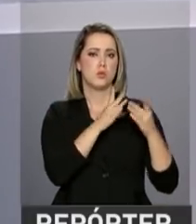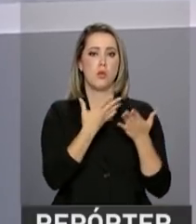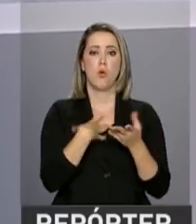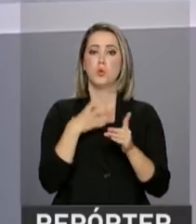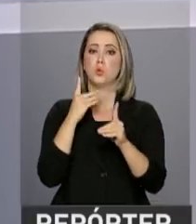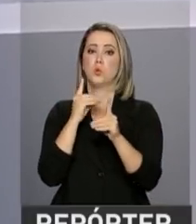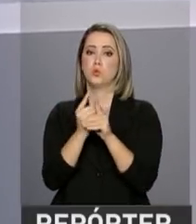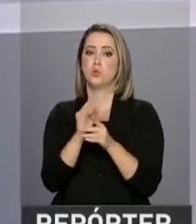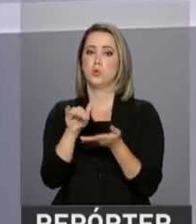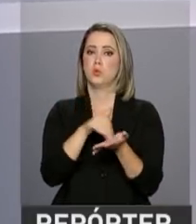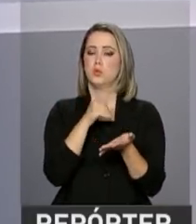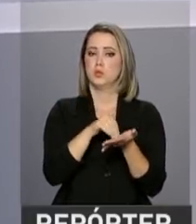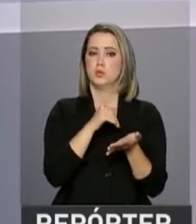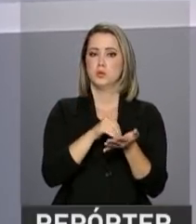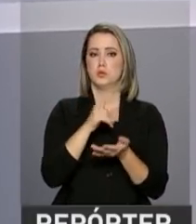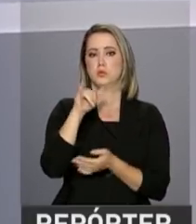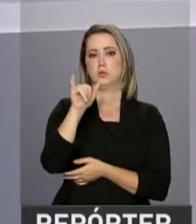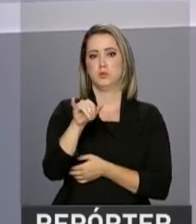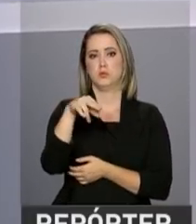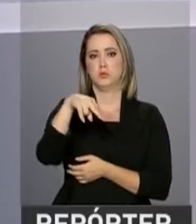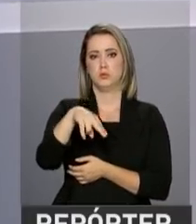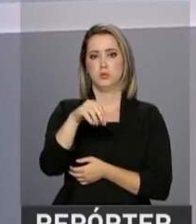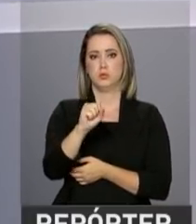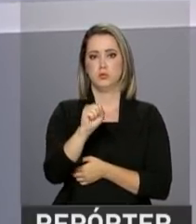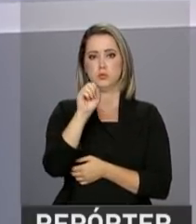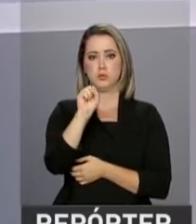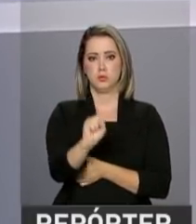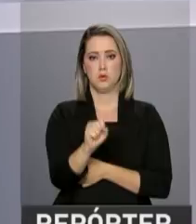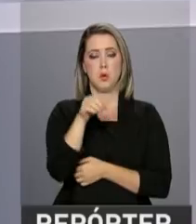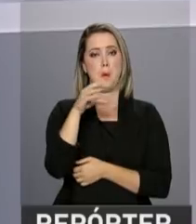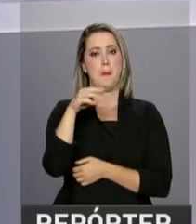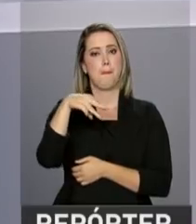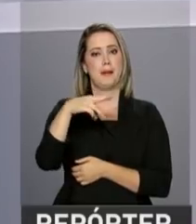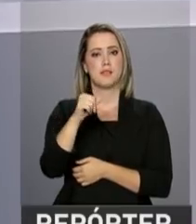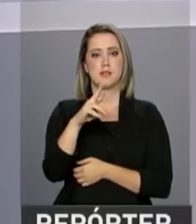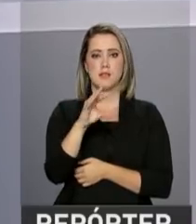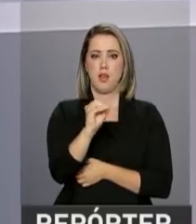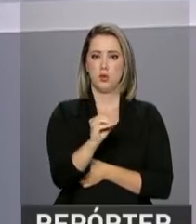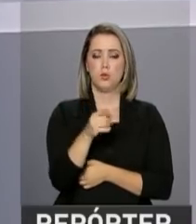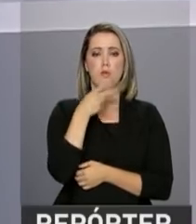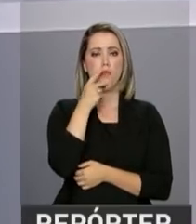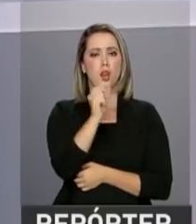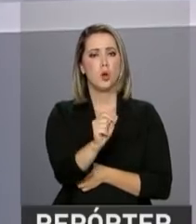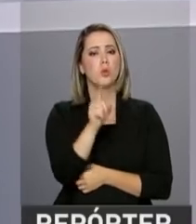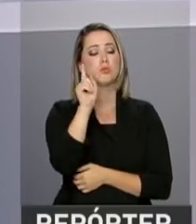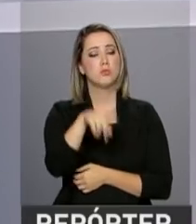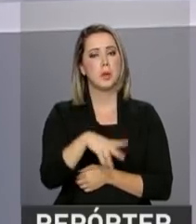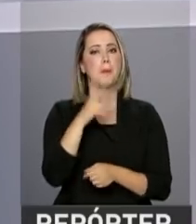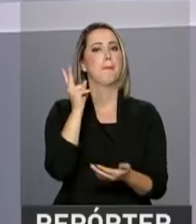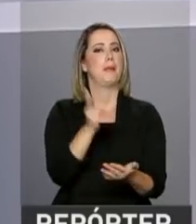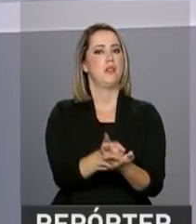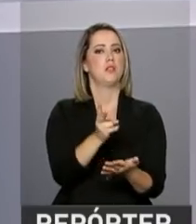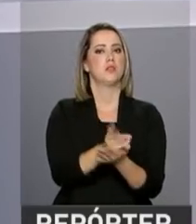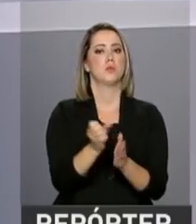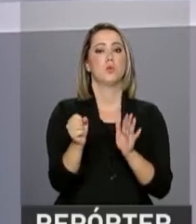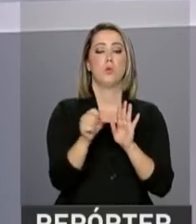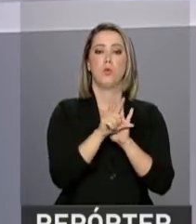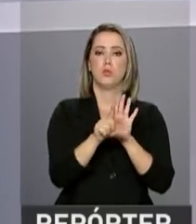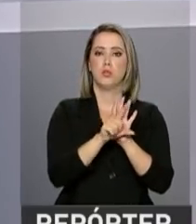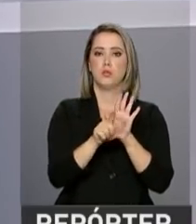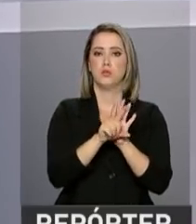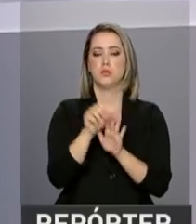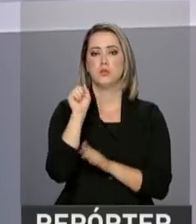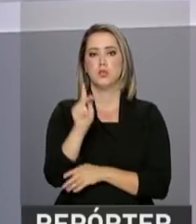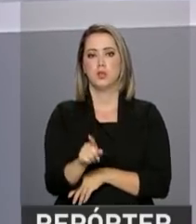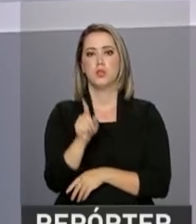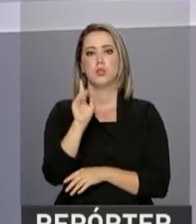encontro, o secretário da Previdência do Ministério da Fazenda, Marcelo Caetano, comentou que, mesmo com a reforma ainda em processo